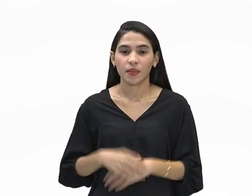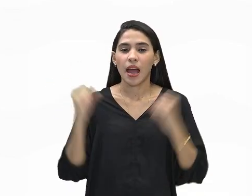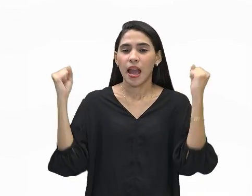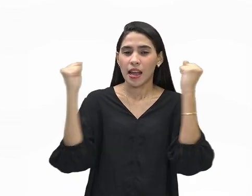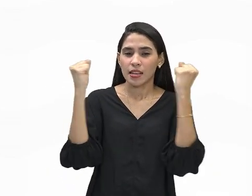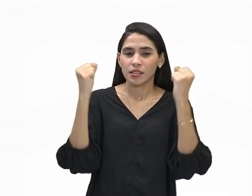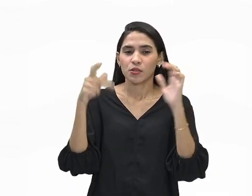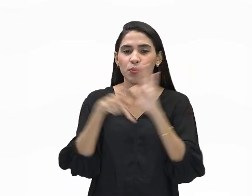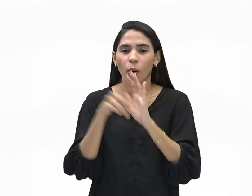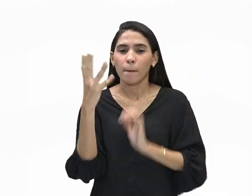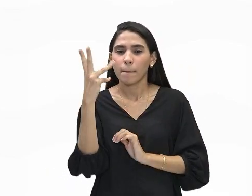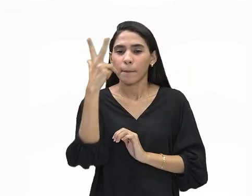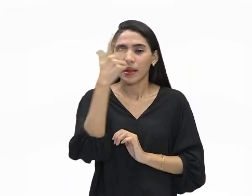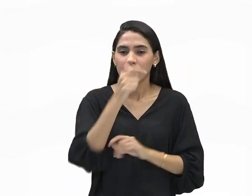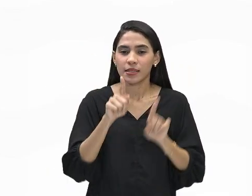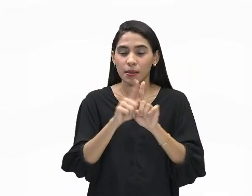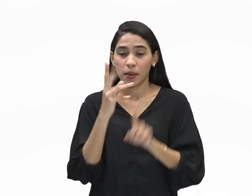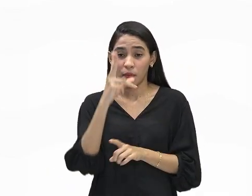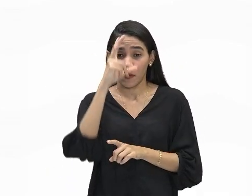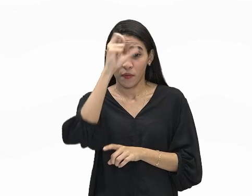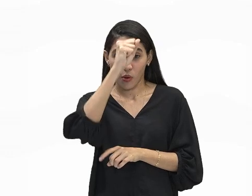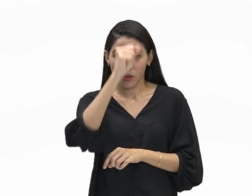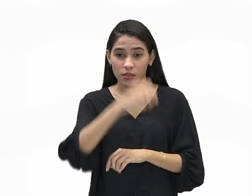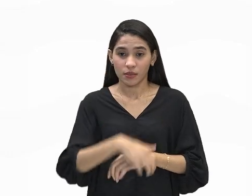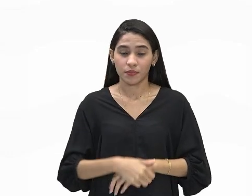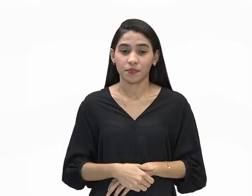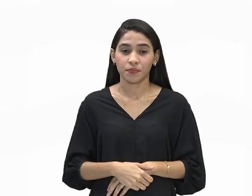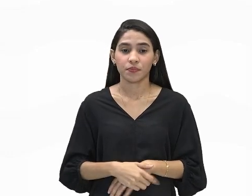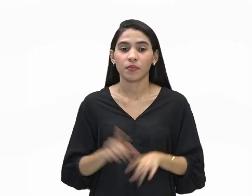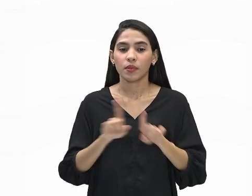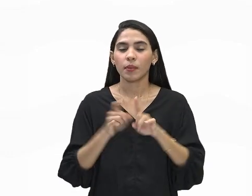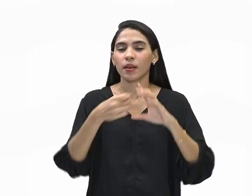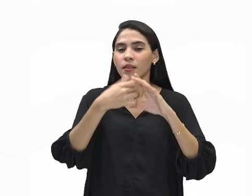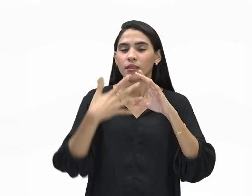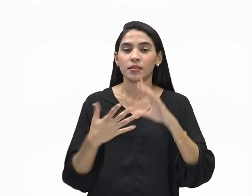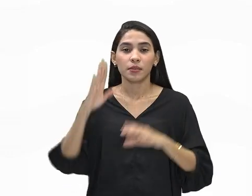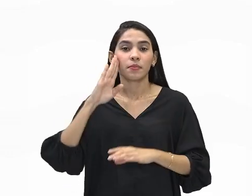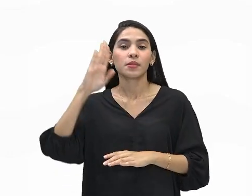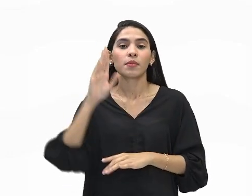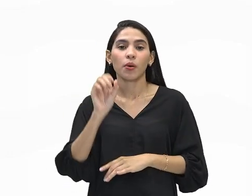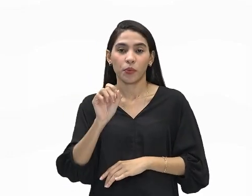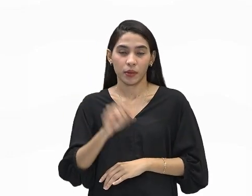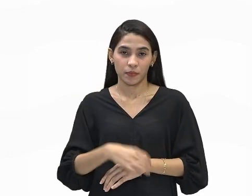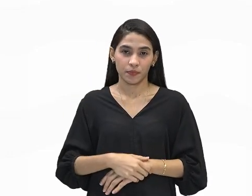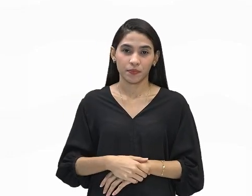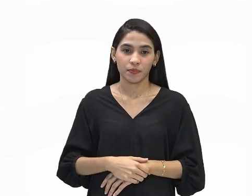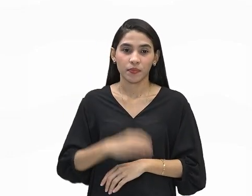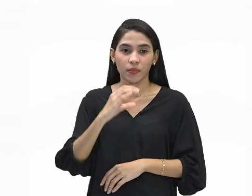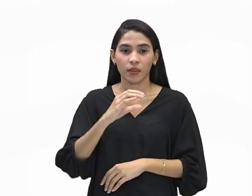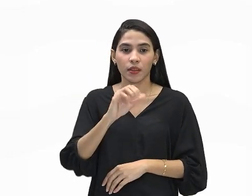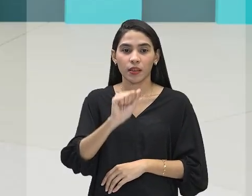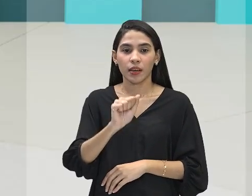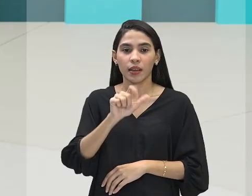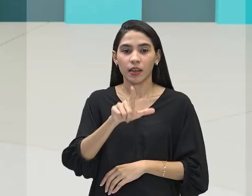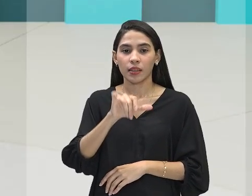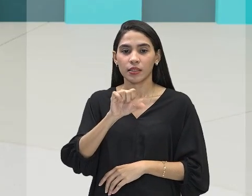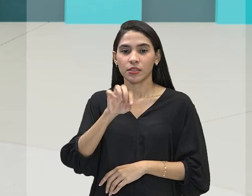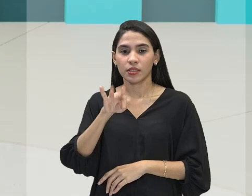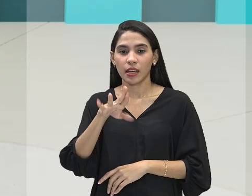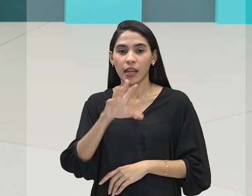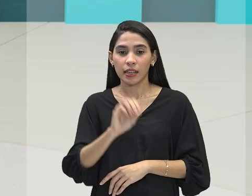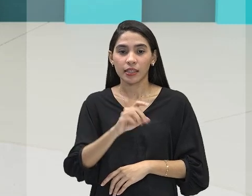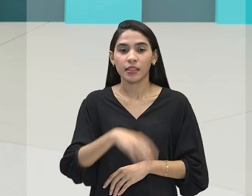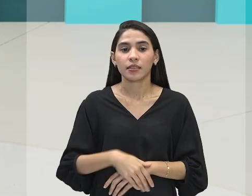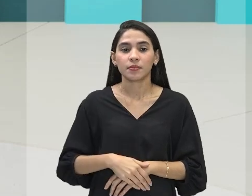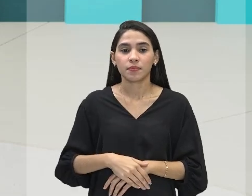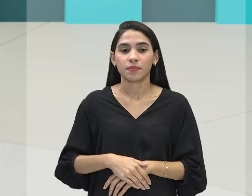a Beleza e Força. Uma das características principais da calistenia são essas que